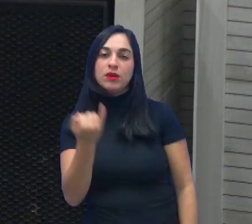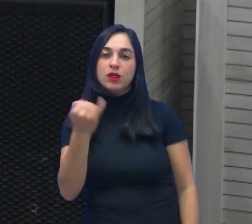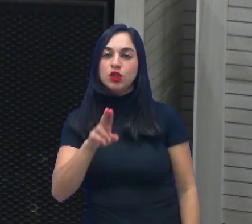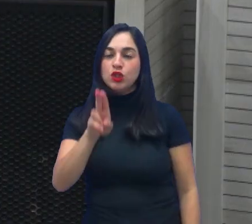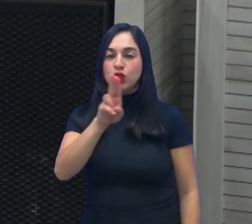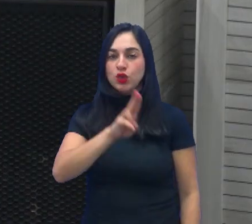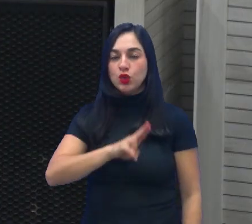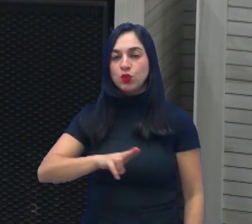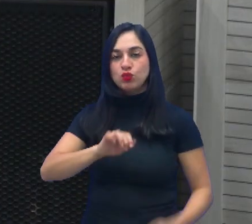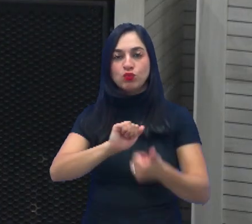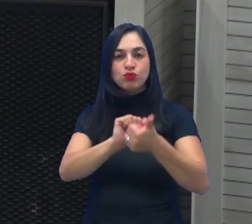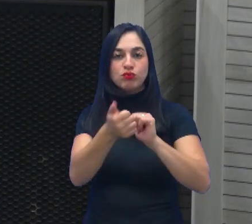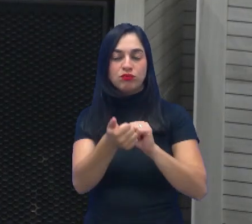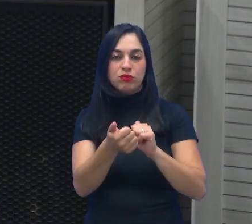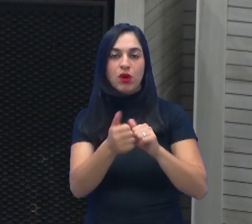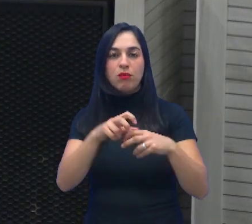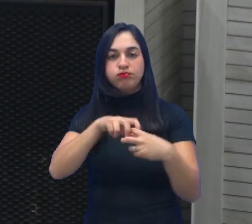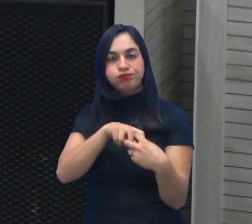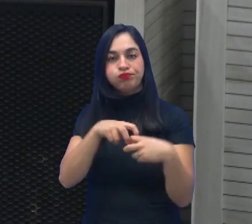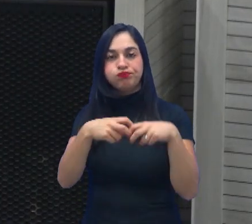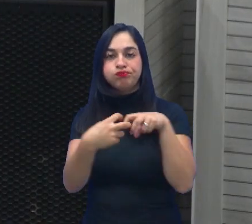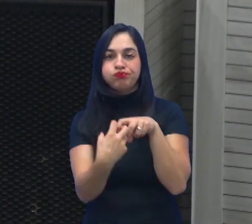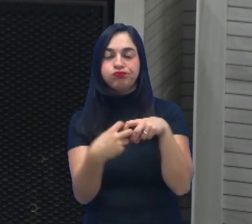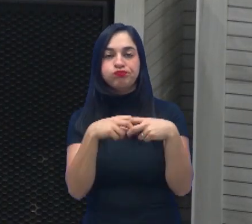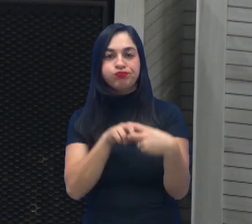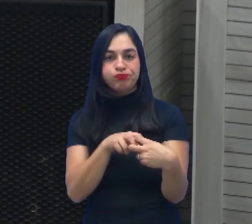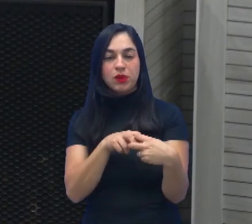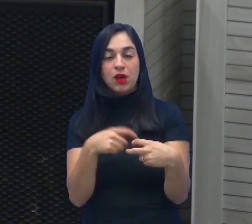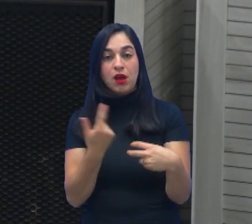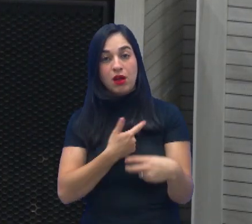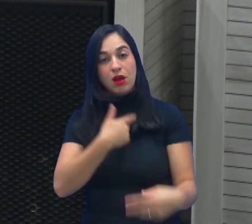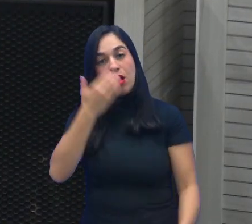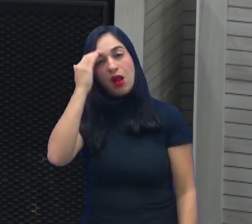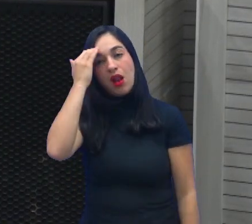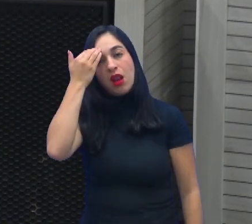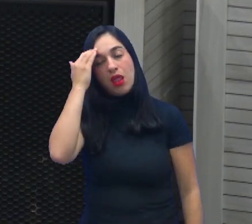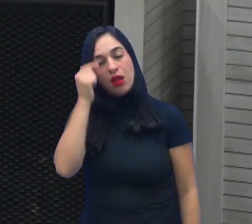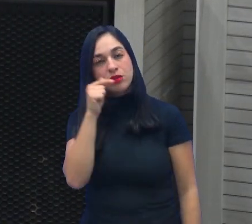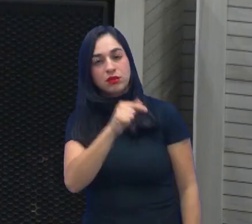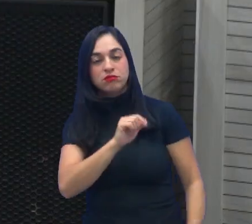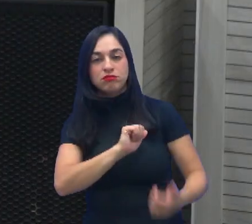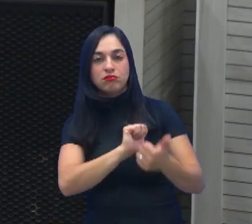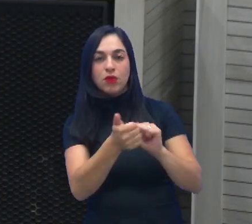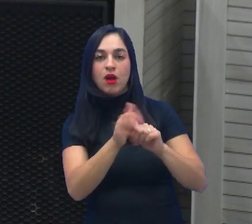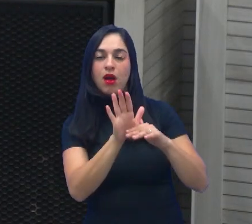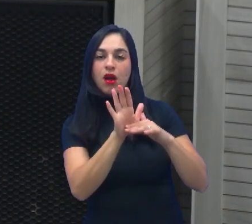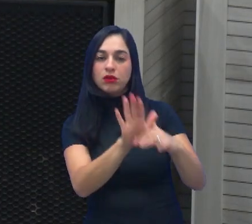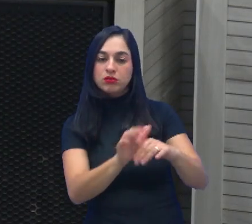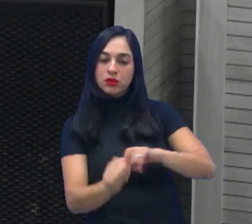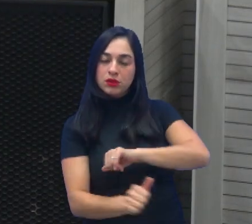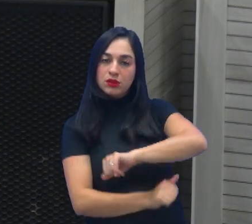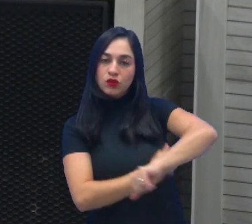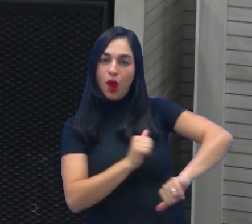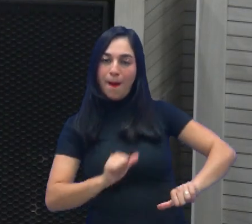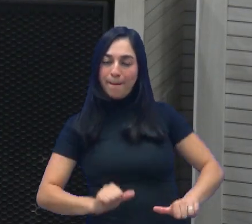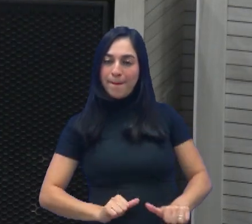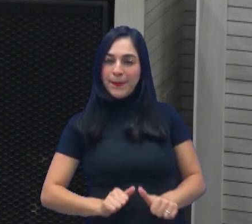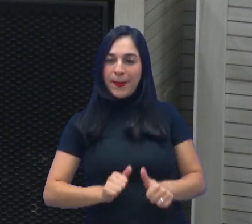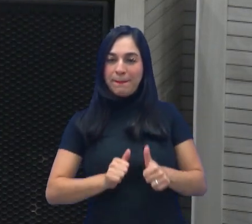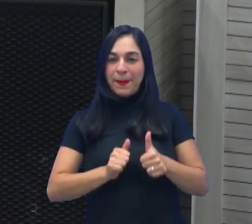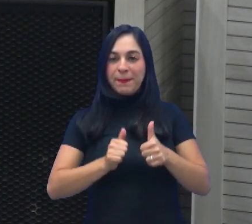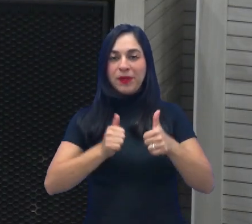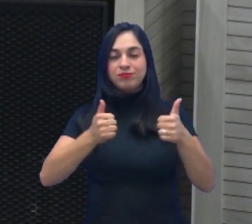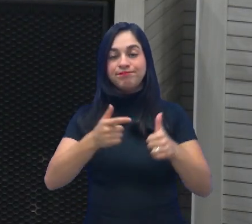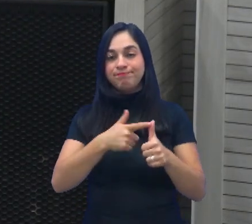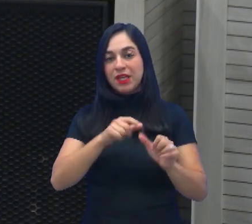jiu-jitsu, que a gente entende que é uma das maiores ferramentas de transformação, né, que é o esporte, é a